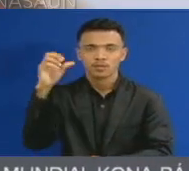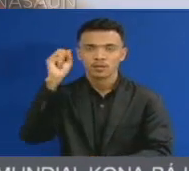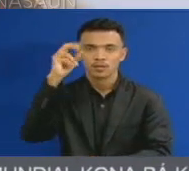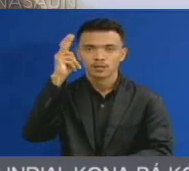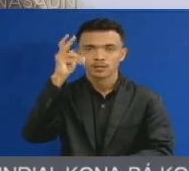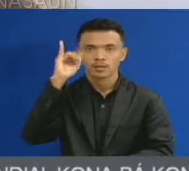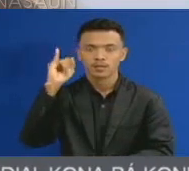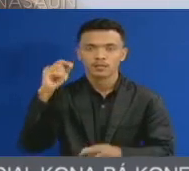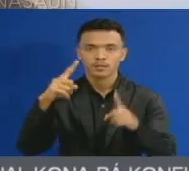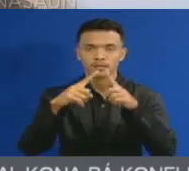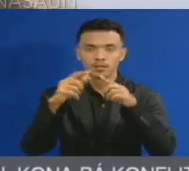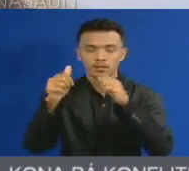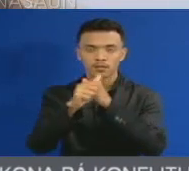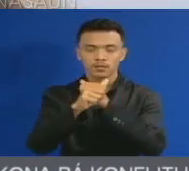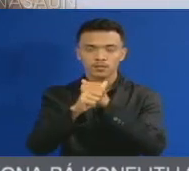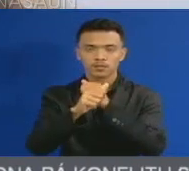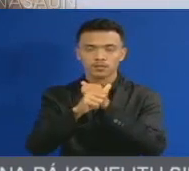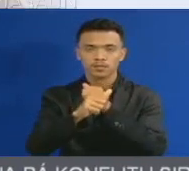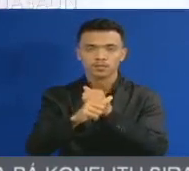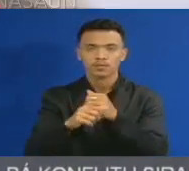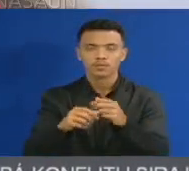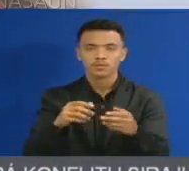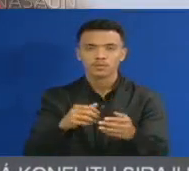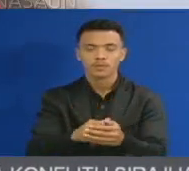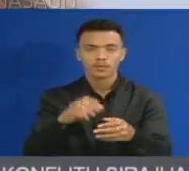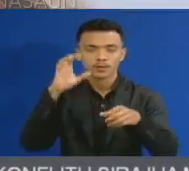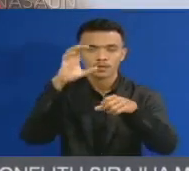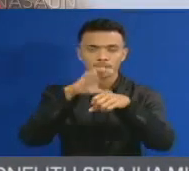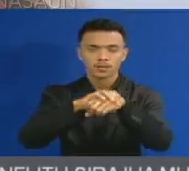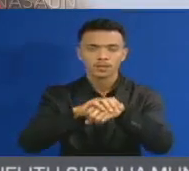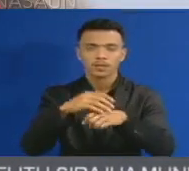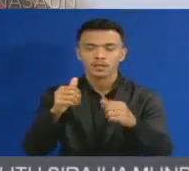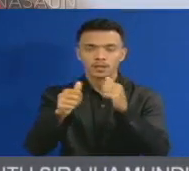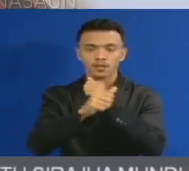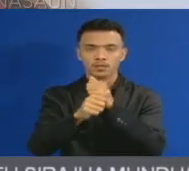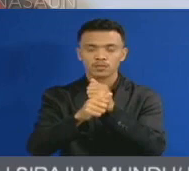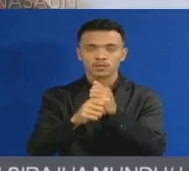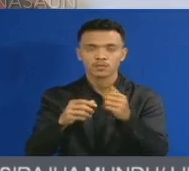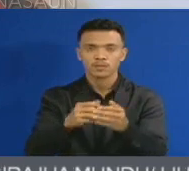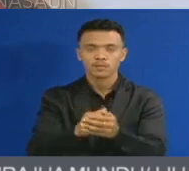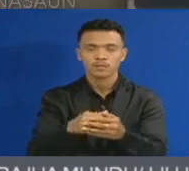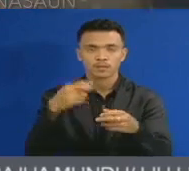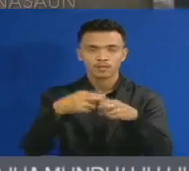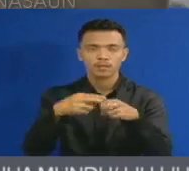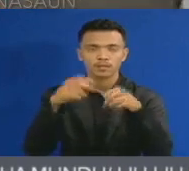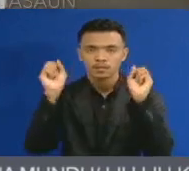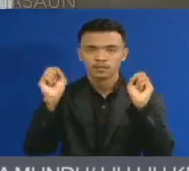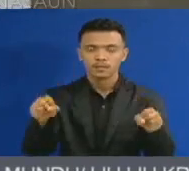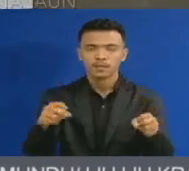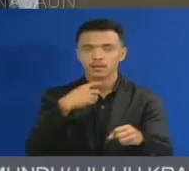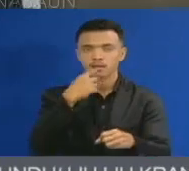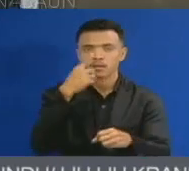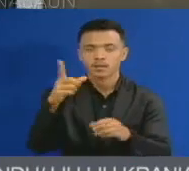SNI, ba assunto sirane bema ca strategico. Captura ema, ba assunto sirane bema strategico ne pele. Nelson Belo